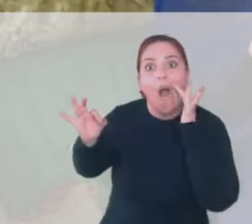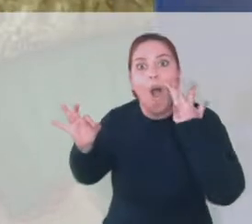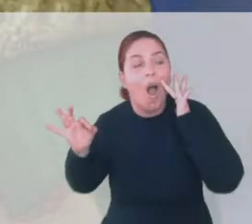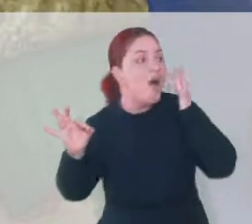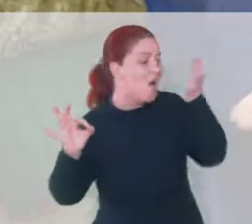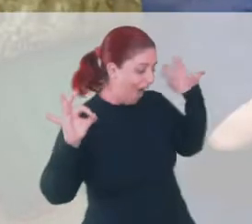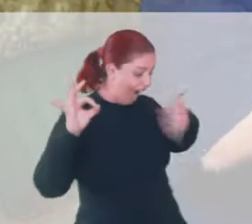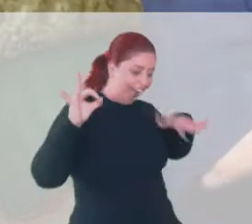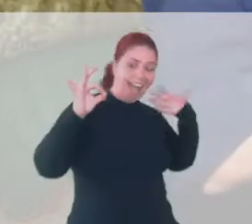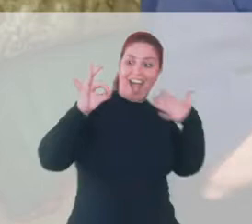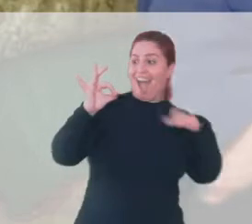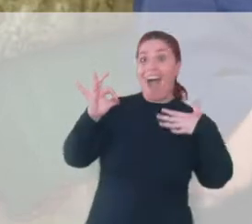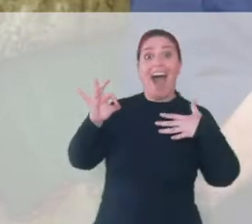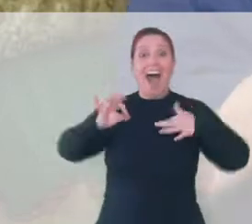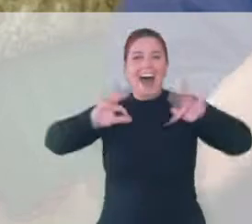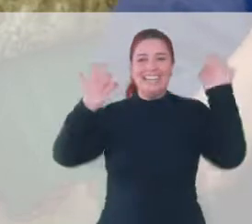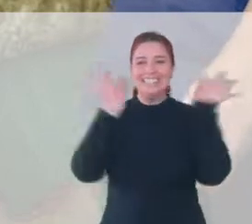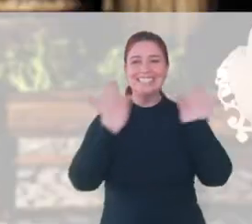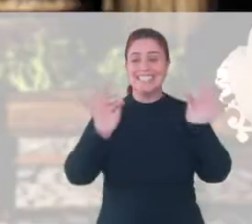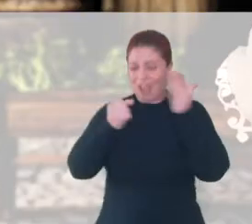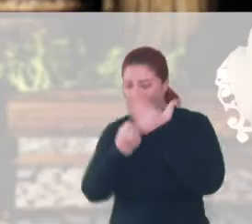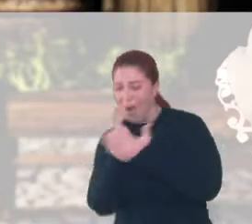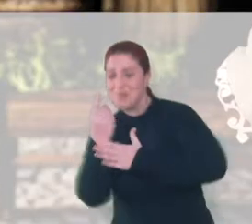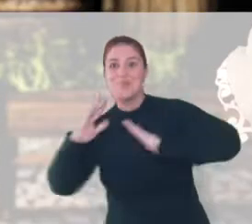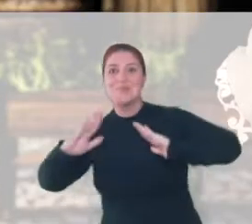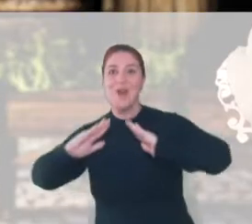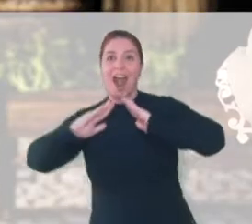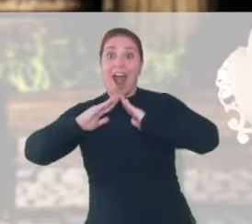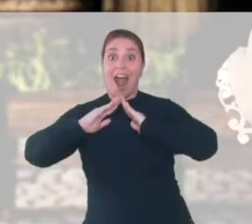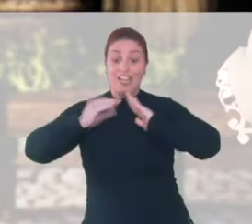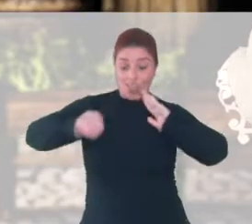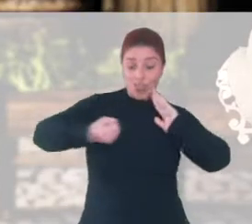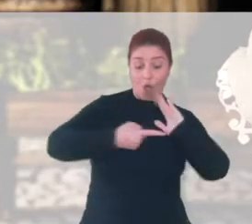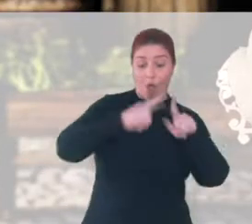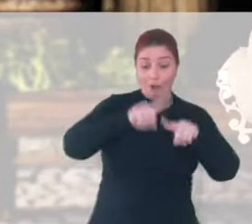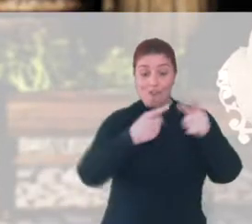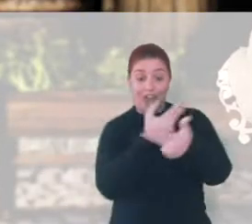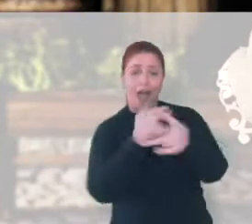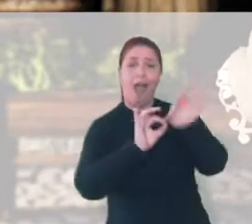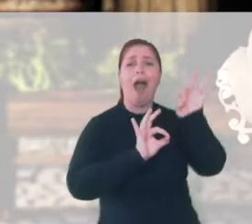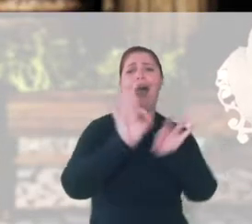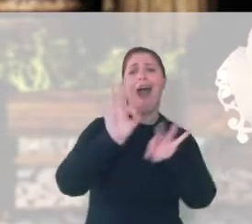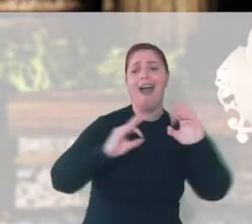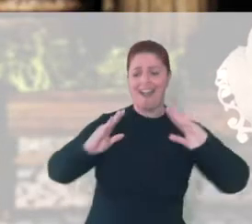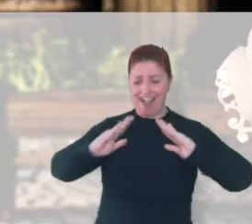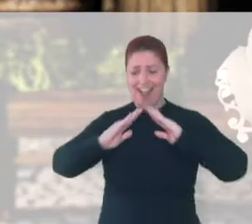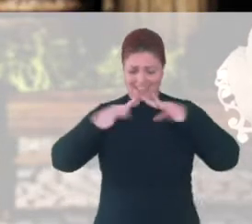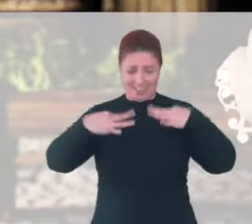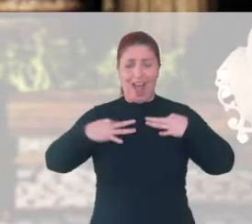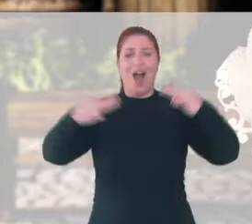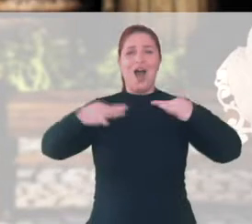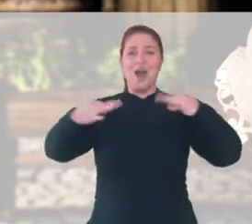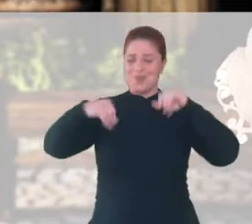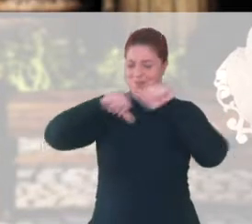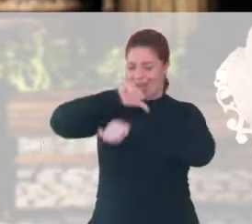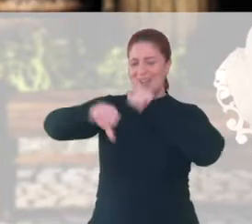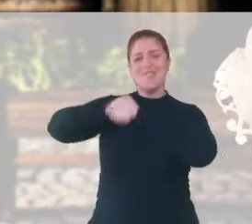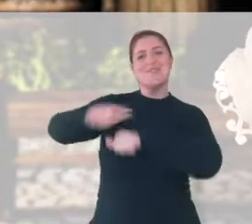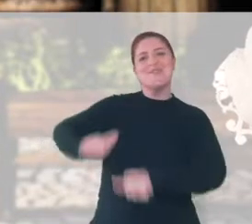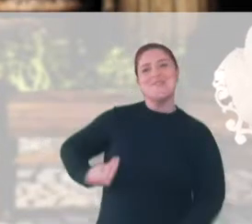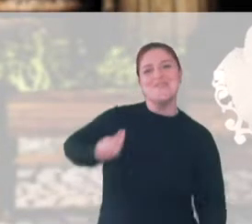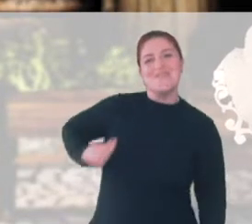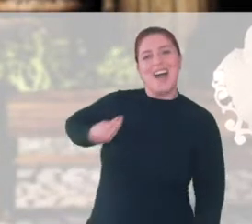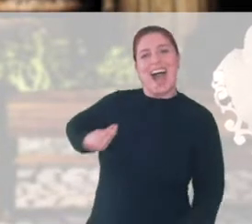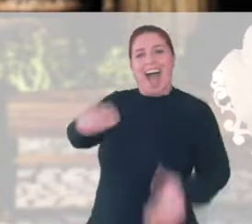ouro. Ele comprou uma casa nova, novos móveis, roupas. A sua vida mudou da noite